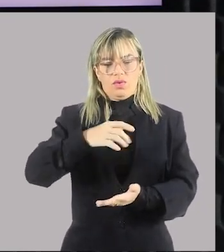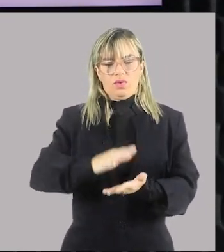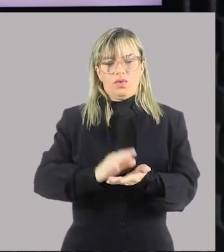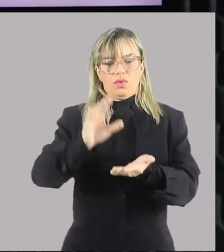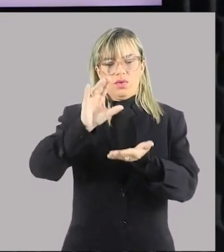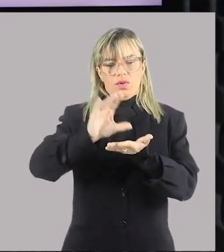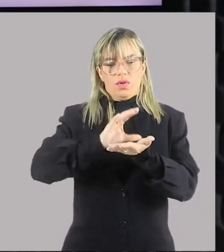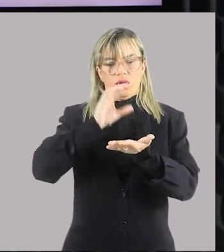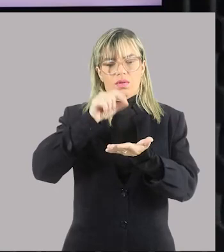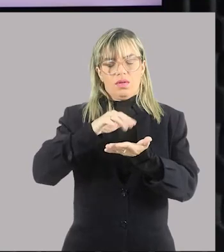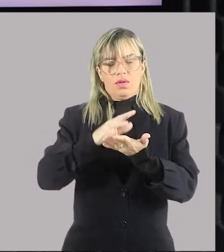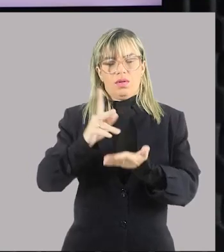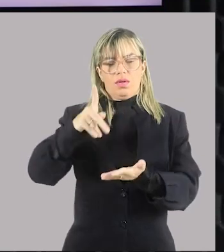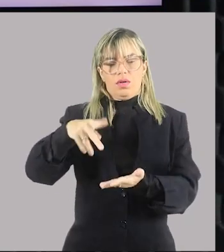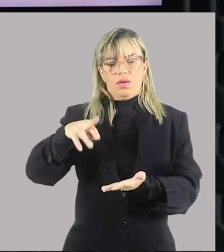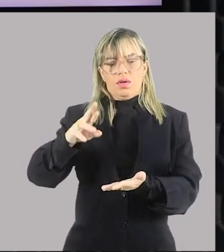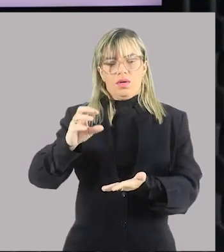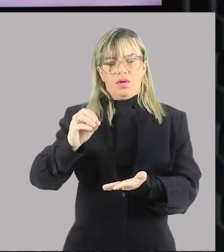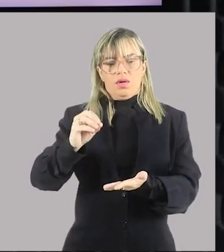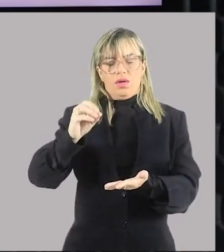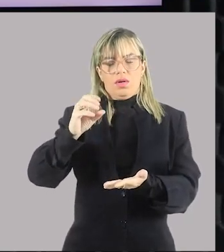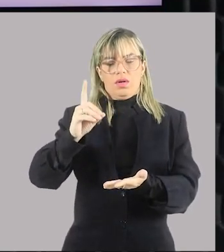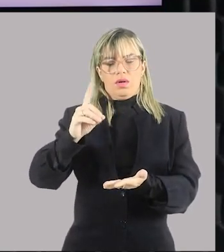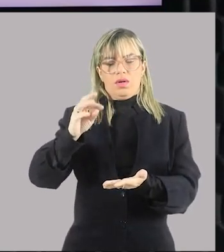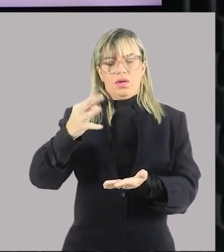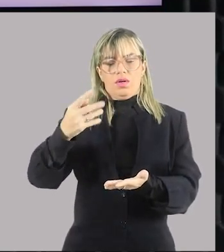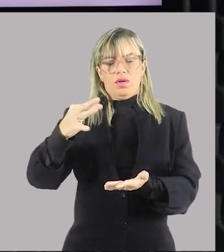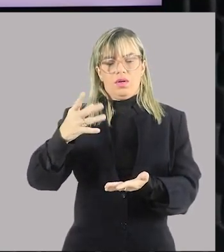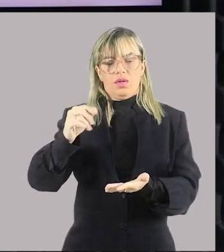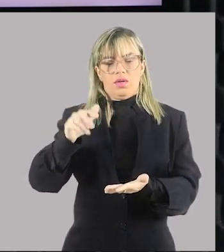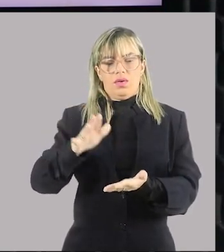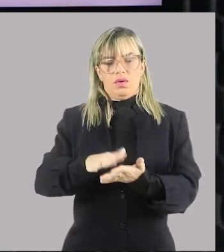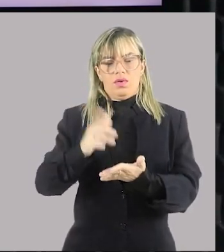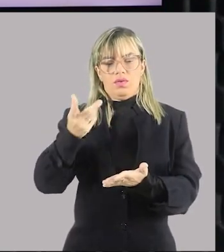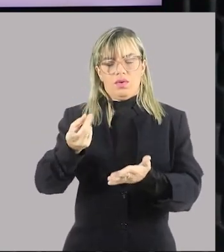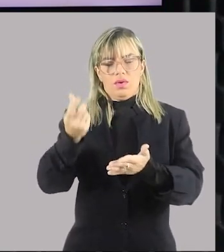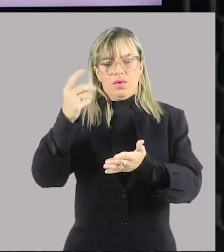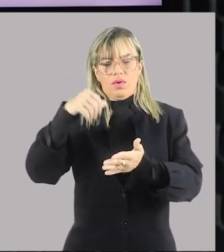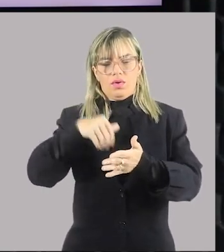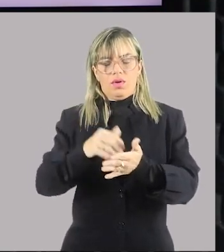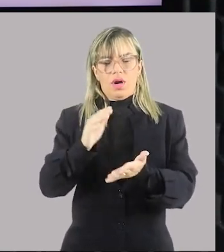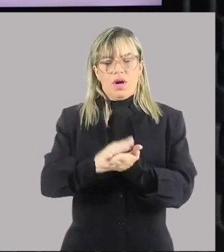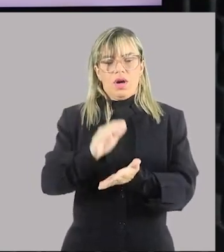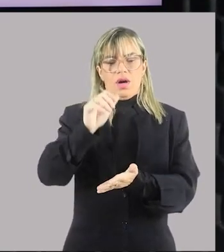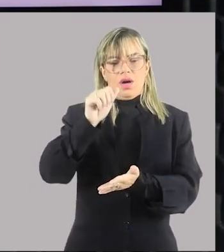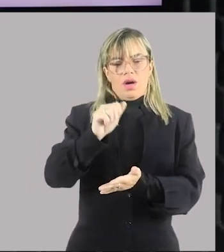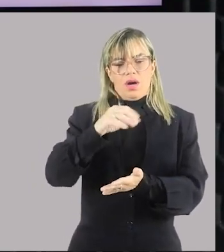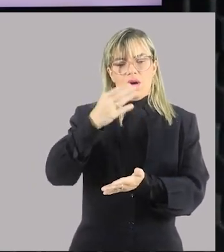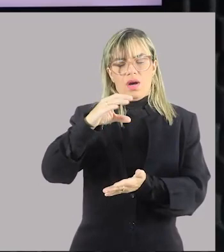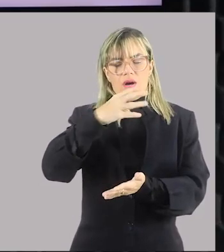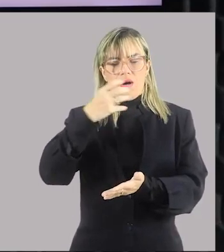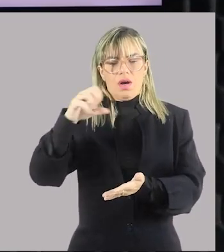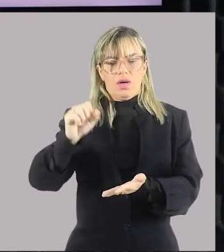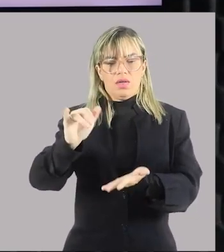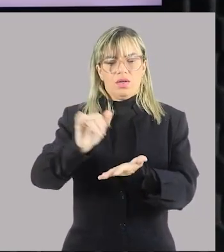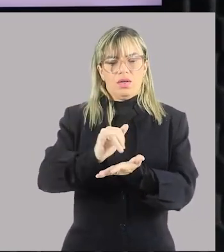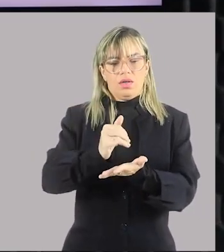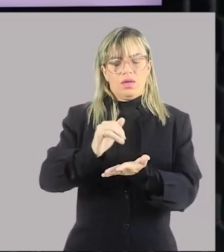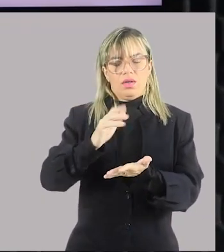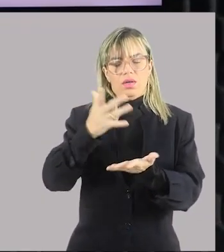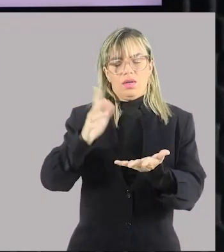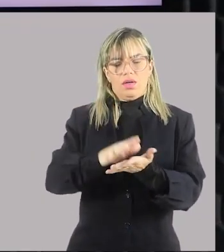Exemplo, eu vou investir em criptomoeda ou em ações nas bolsas de valores. Aí é um capital